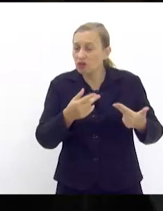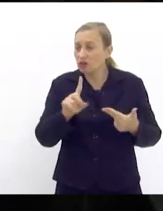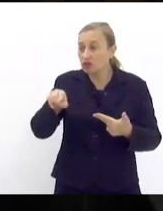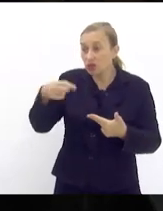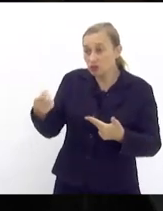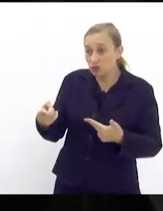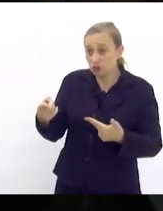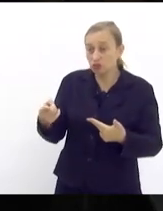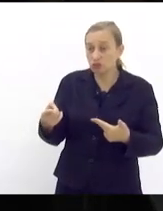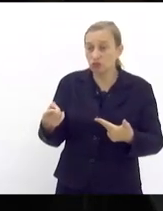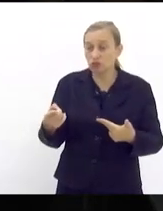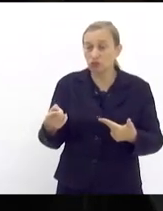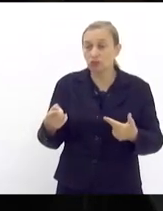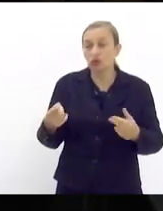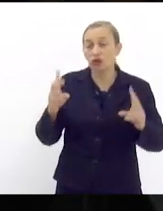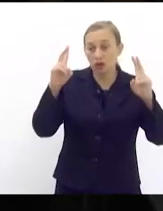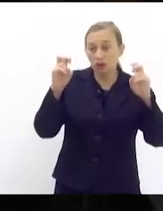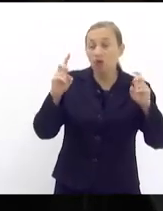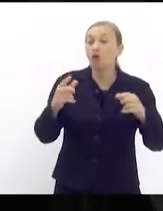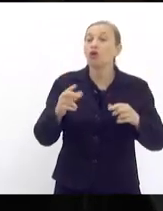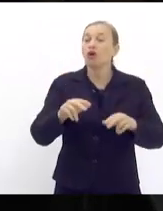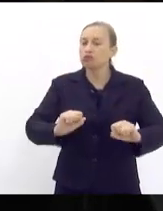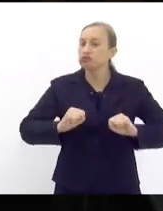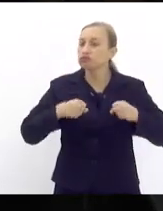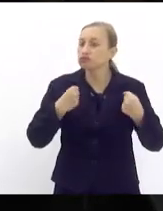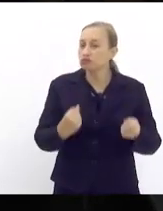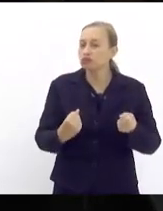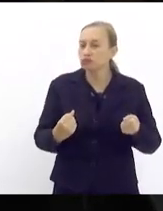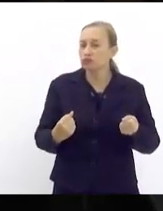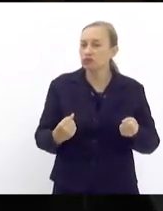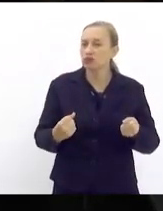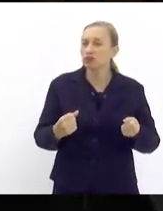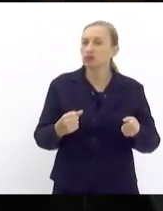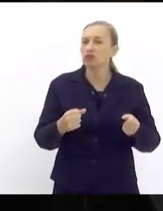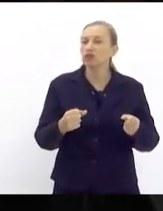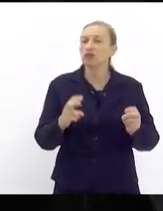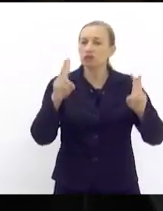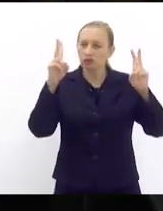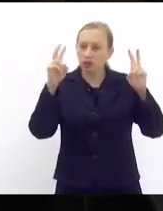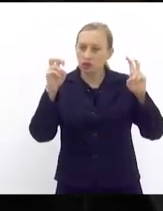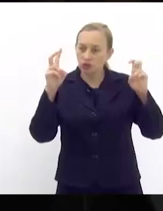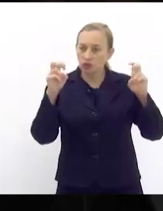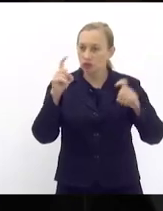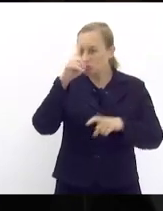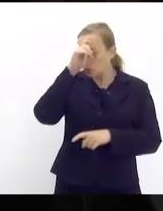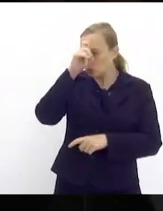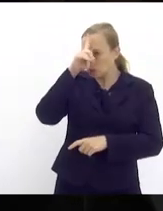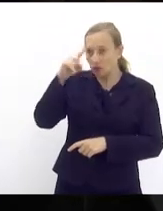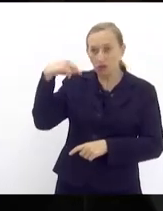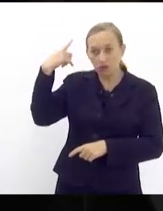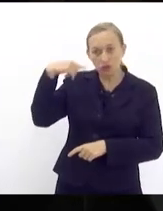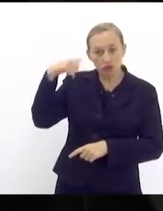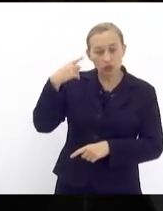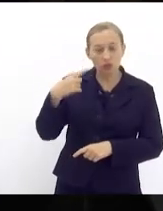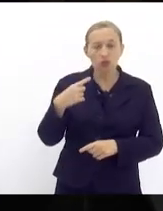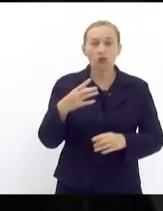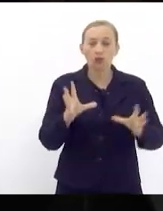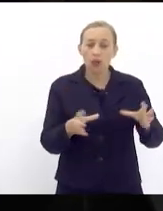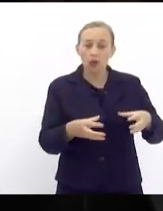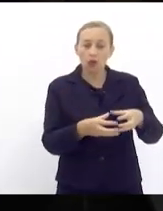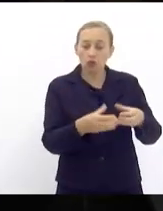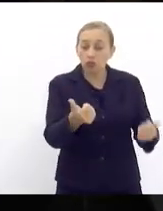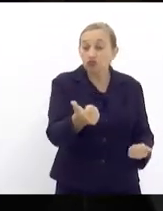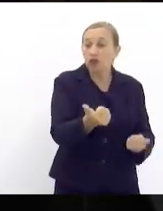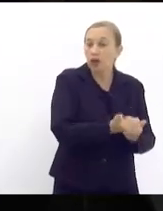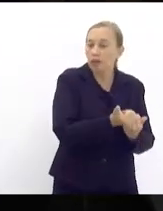nossa sociedade por isso a defesa que a gente faz na reforma psiquiátrica é de uma rede de atenção psicossocial que